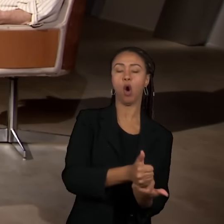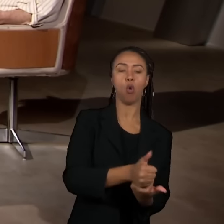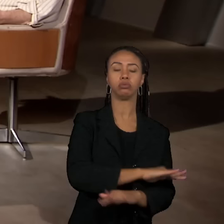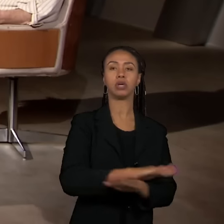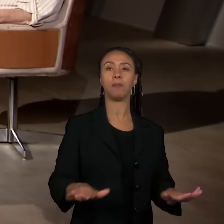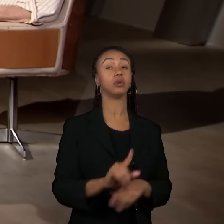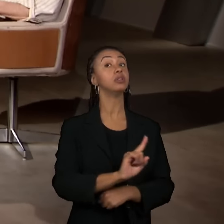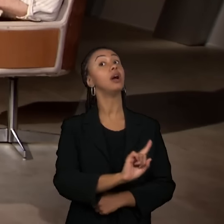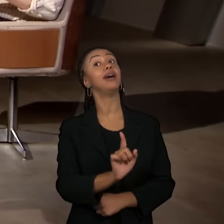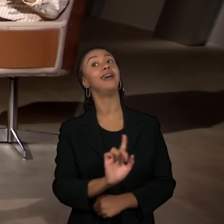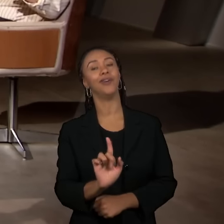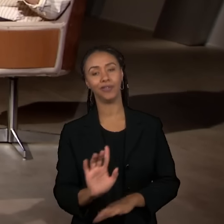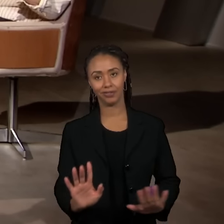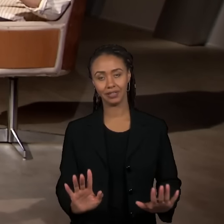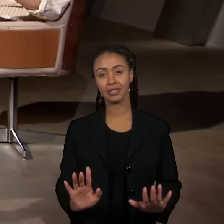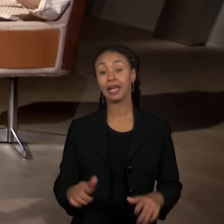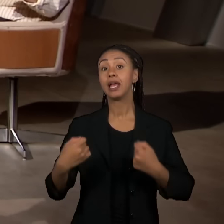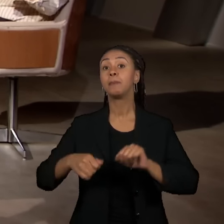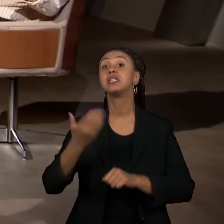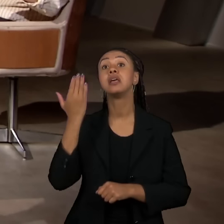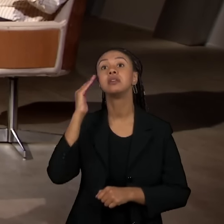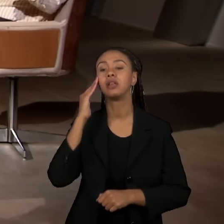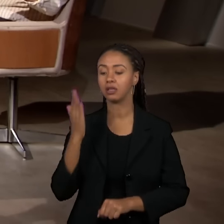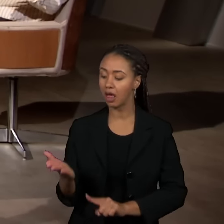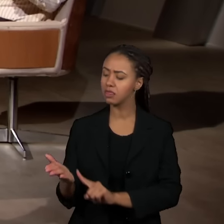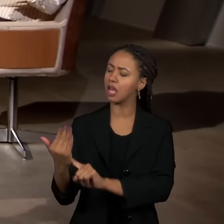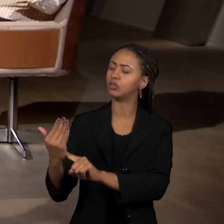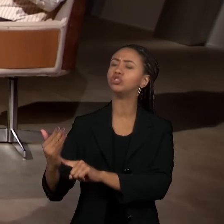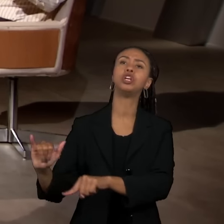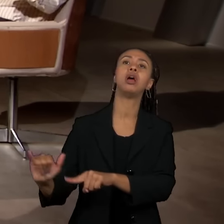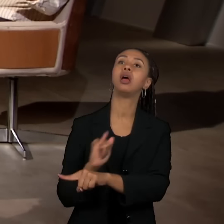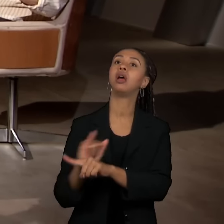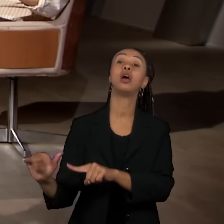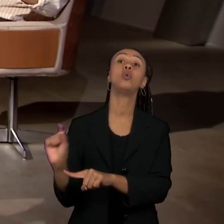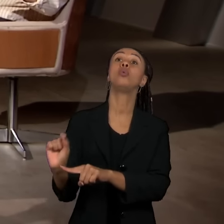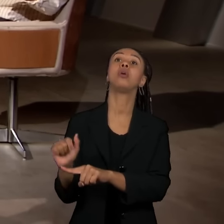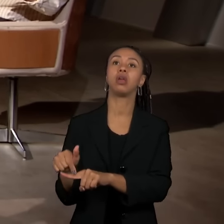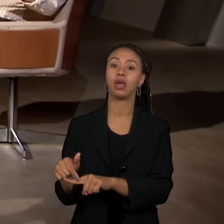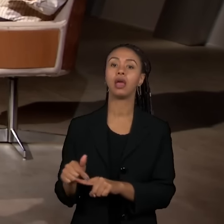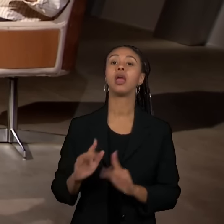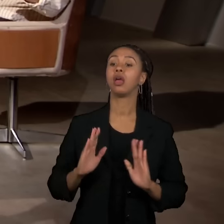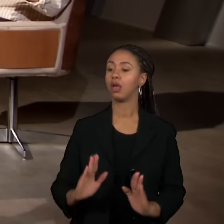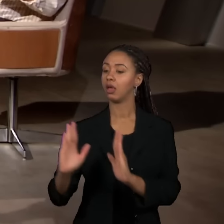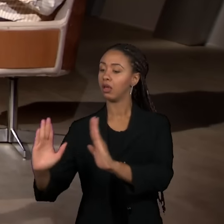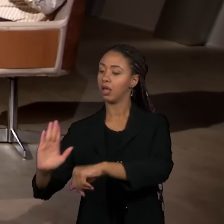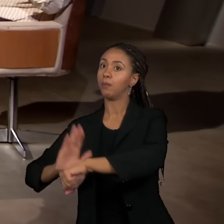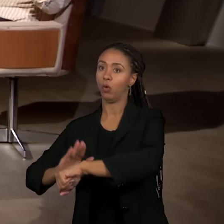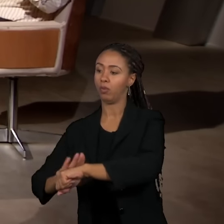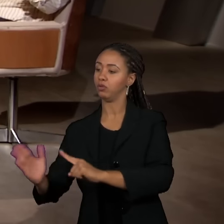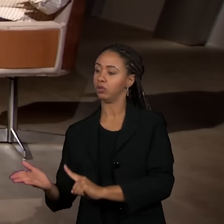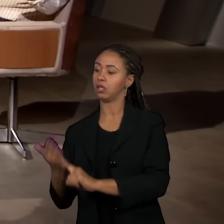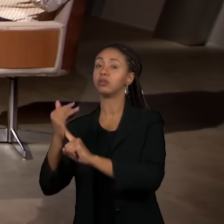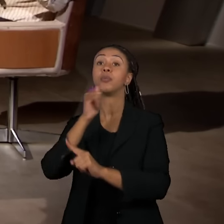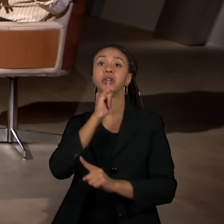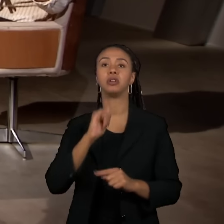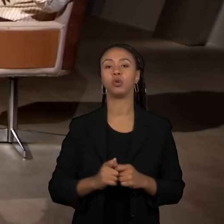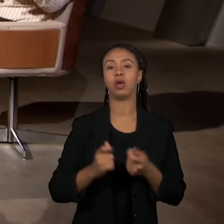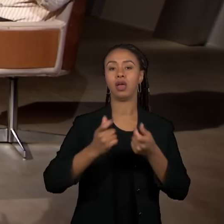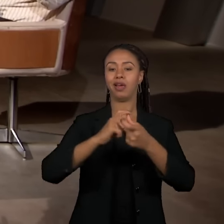tecnologia para entender nesse momento preciso fazer o uso da tecnologia né Por exemplo dei o exemplo da equação do segundo